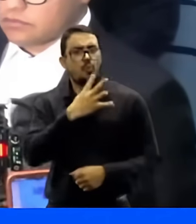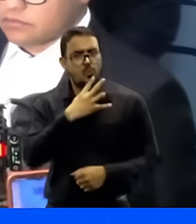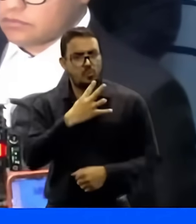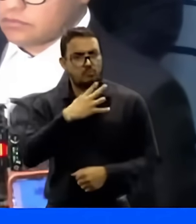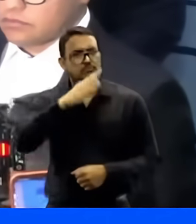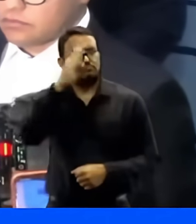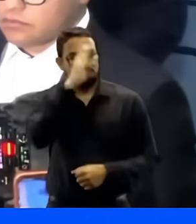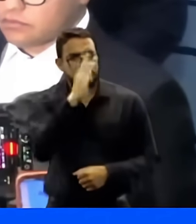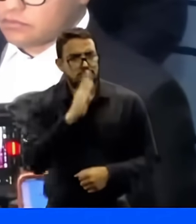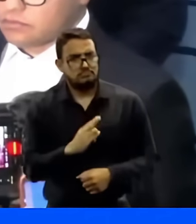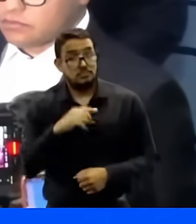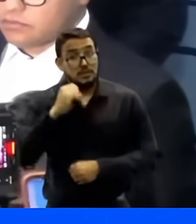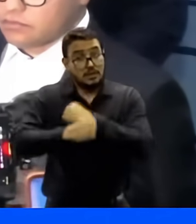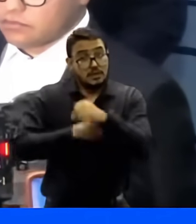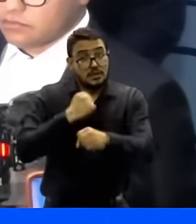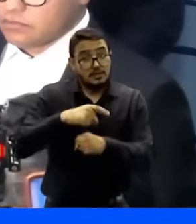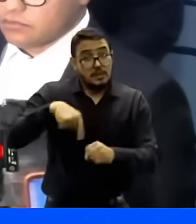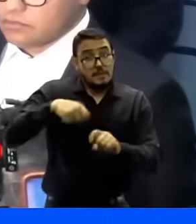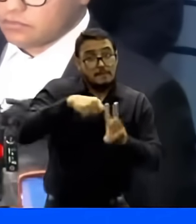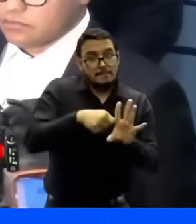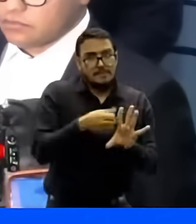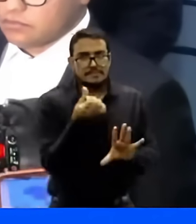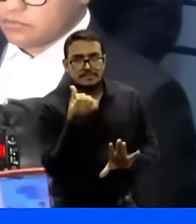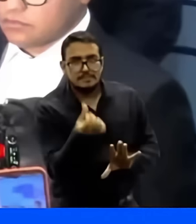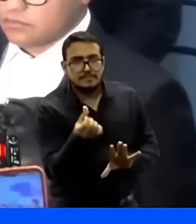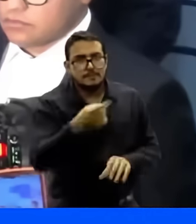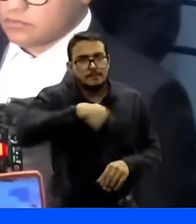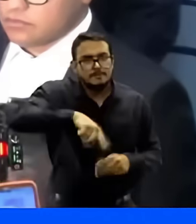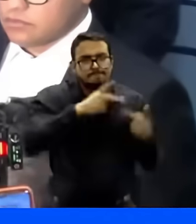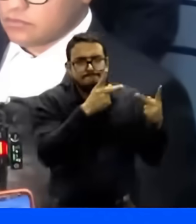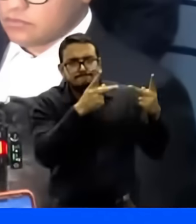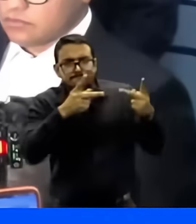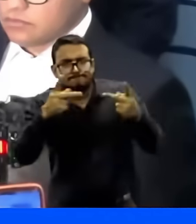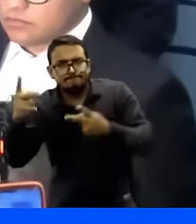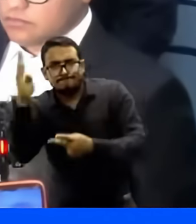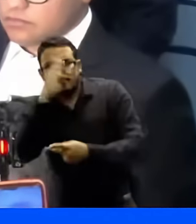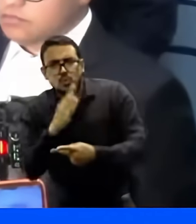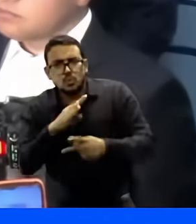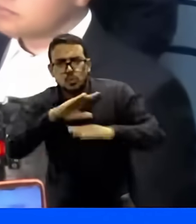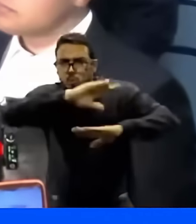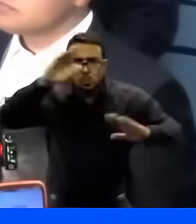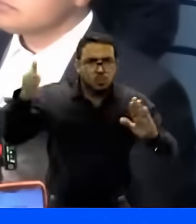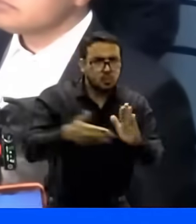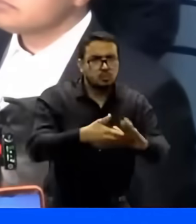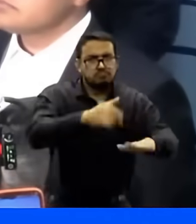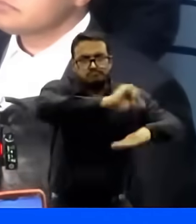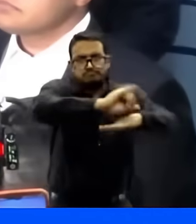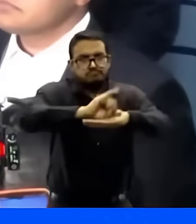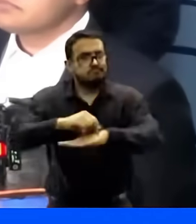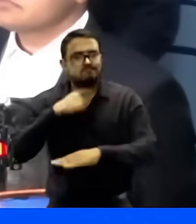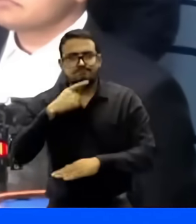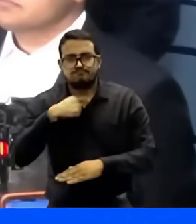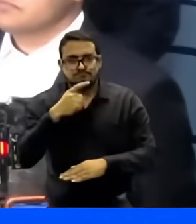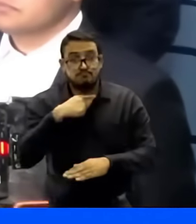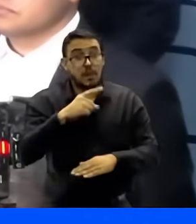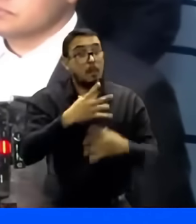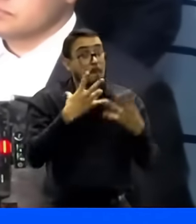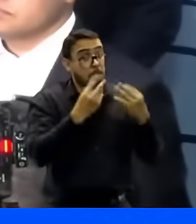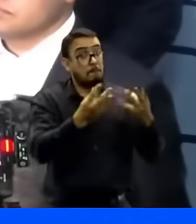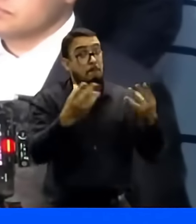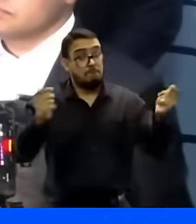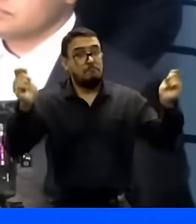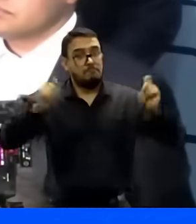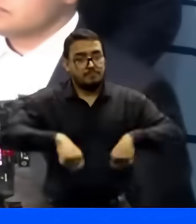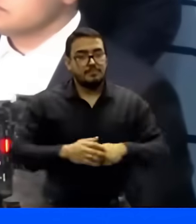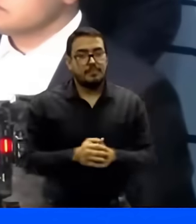no primeiro semestre, foi o ano de rodar o Brasil. Nós não fizemos todas as capitais, nós fizemos a maioria delas. E agora é um trabalho introspectivo